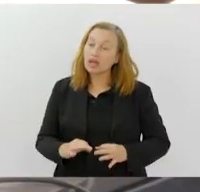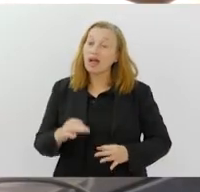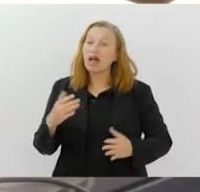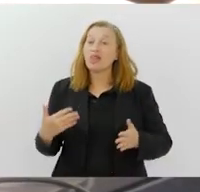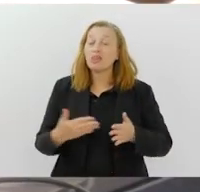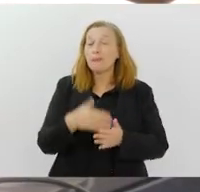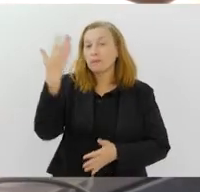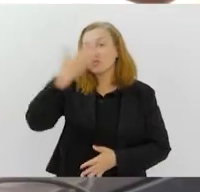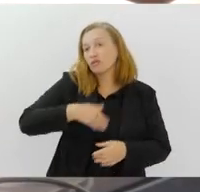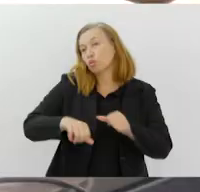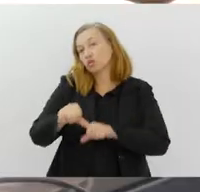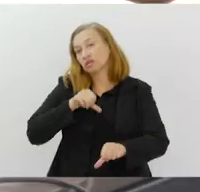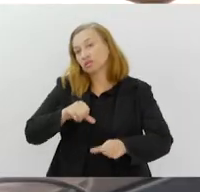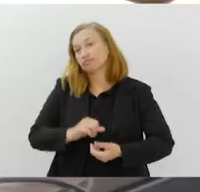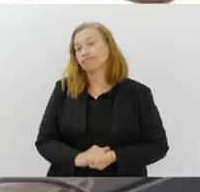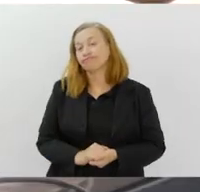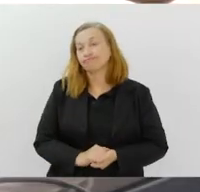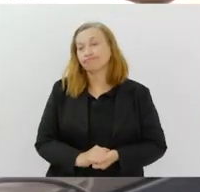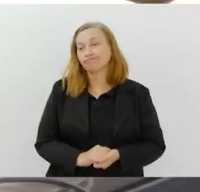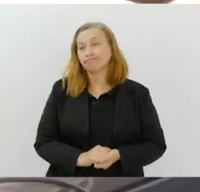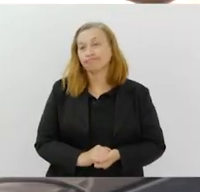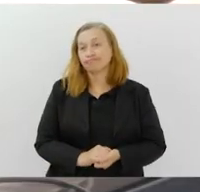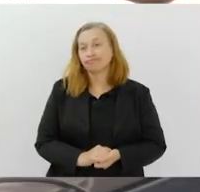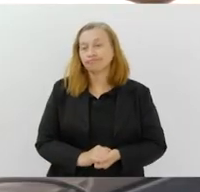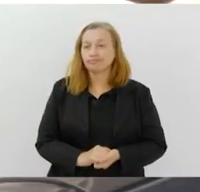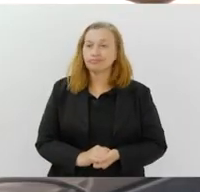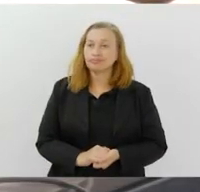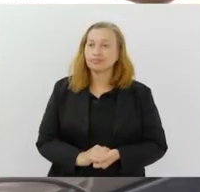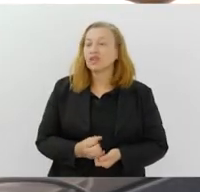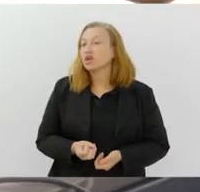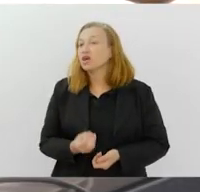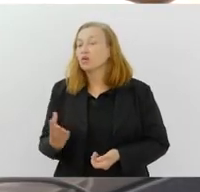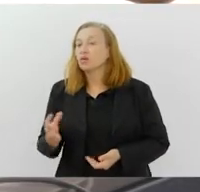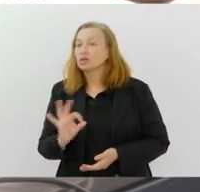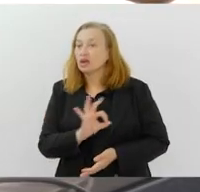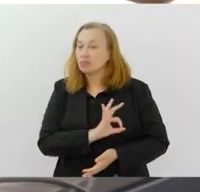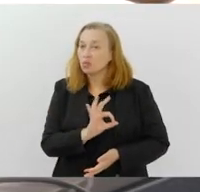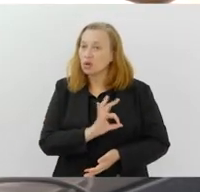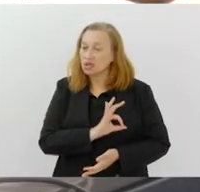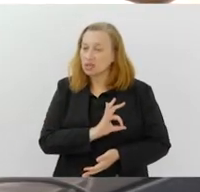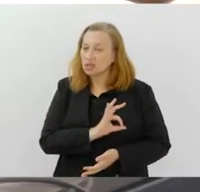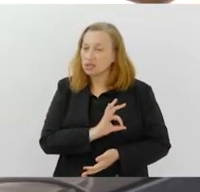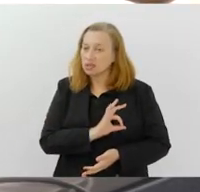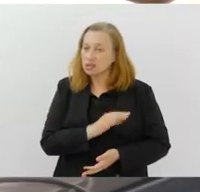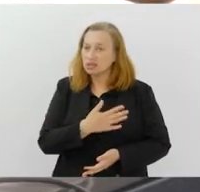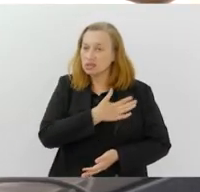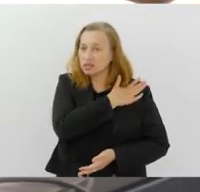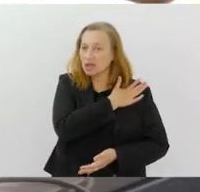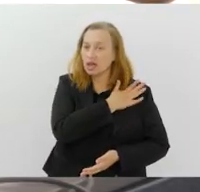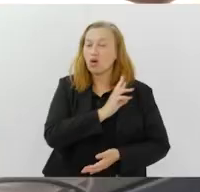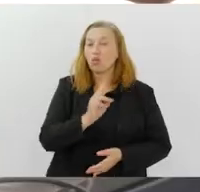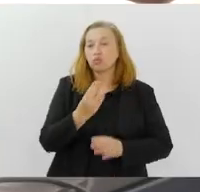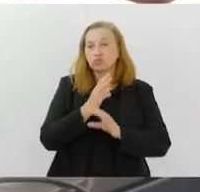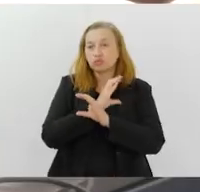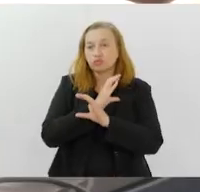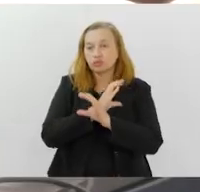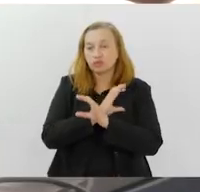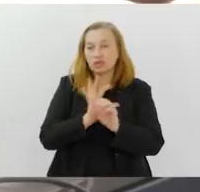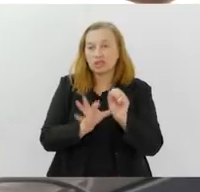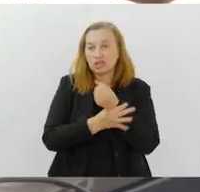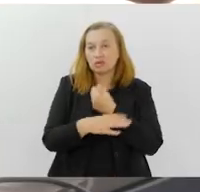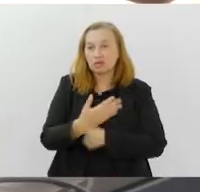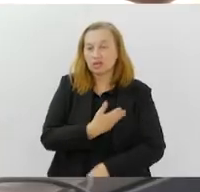o contrário enquanto a polícia militar enquanto a polícia civil enquanto a segurança